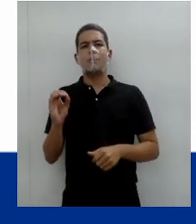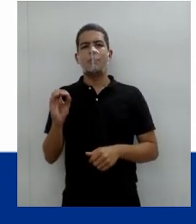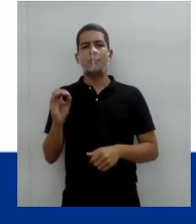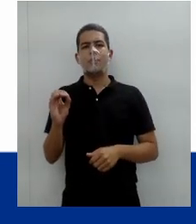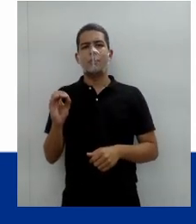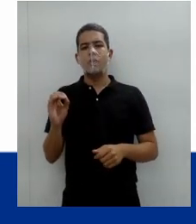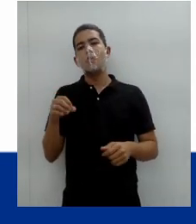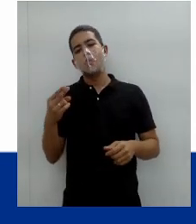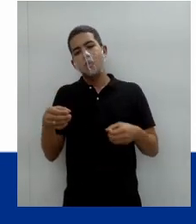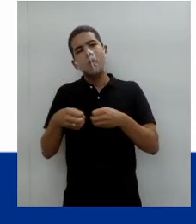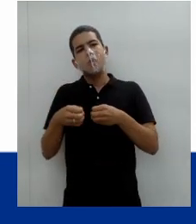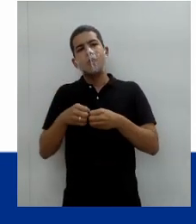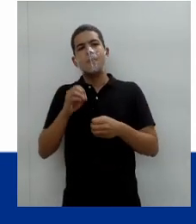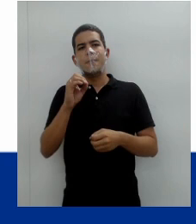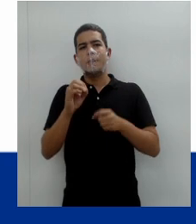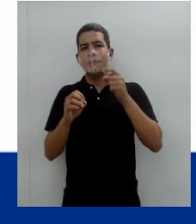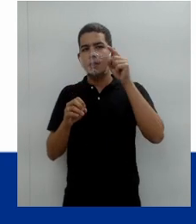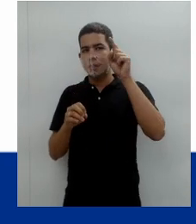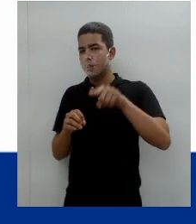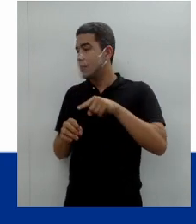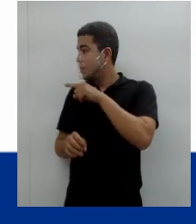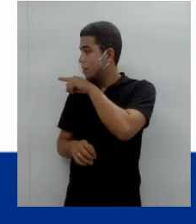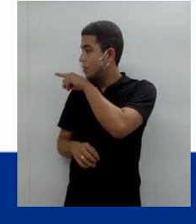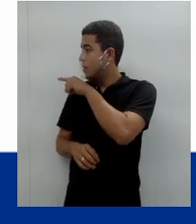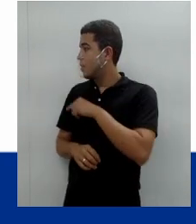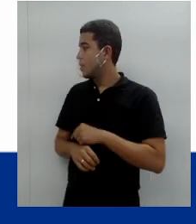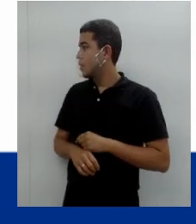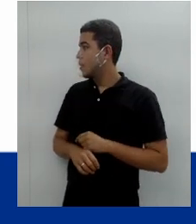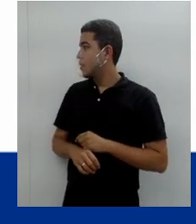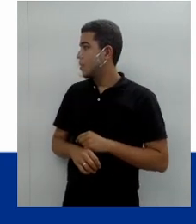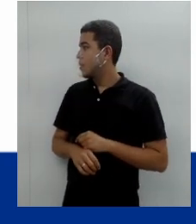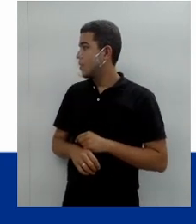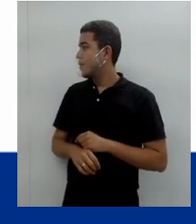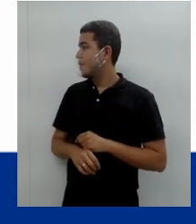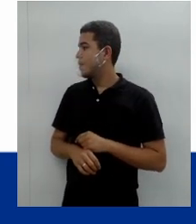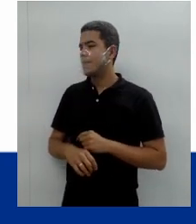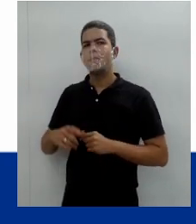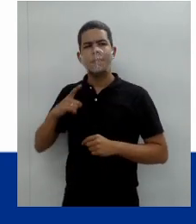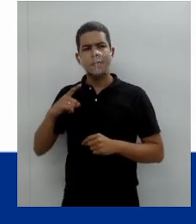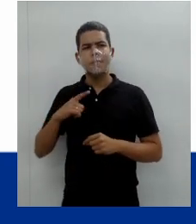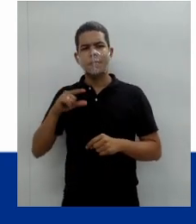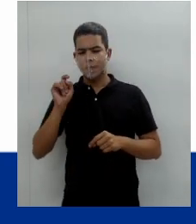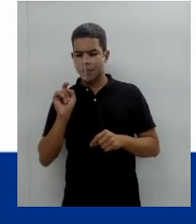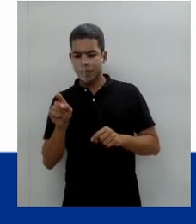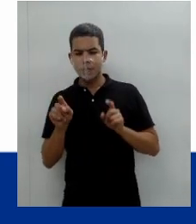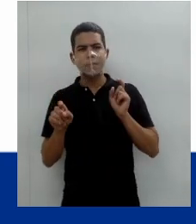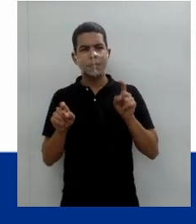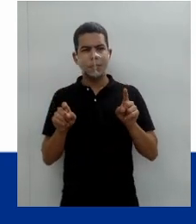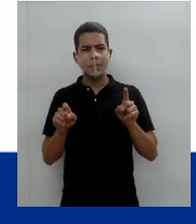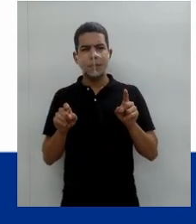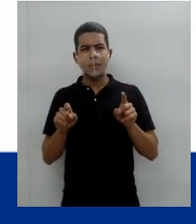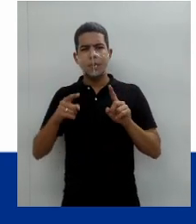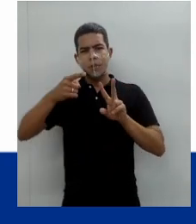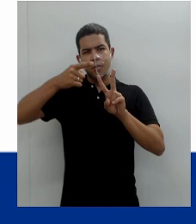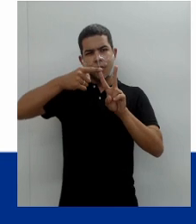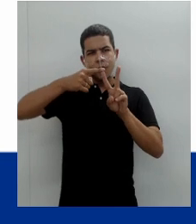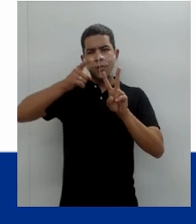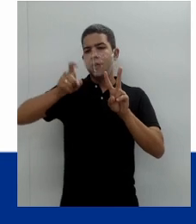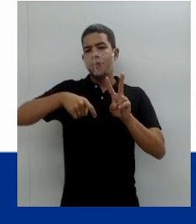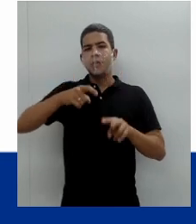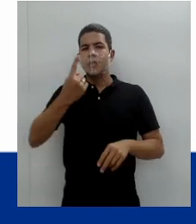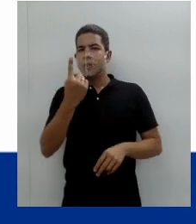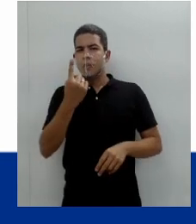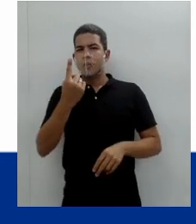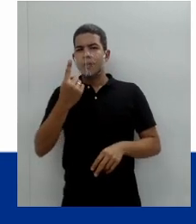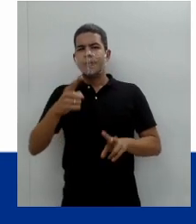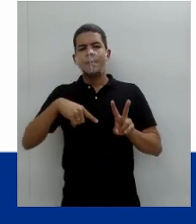isso vai acontecer nesse ponto aqui e nesse ponto aqui. Eu teria a primeira raiz x1 e